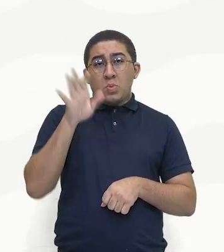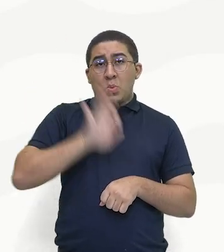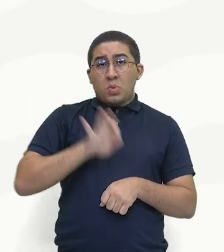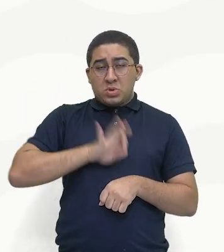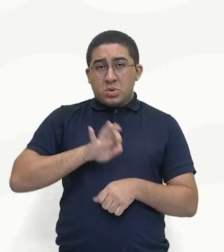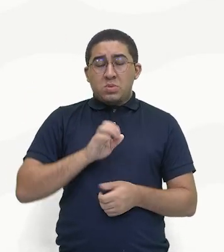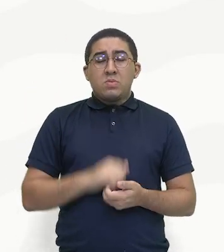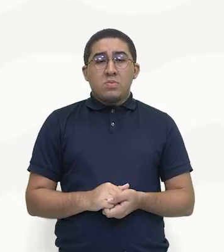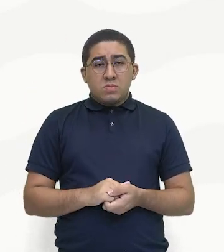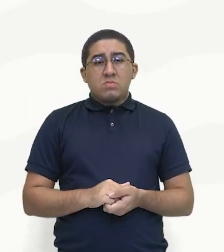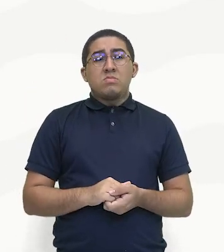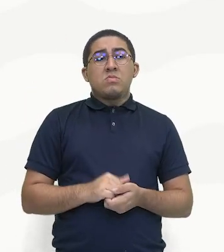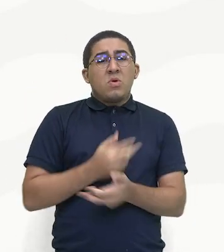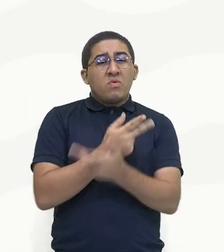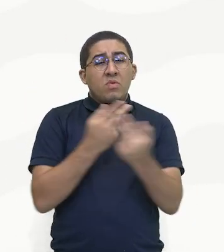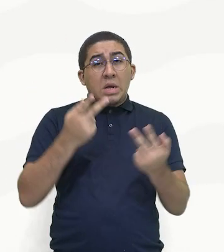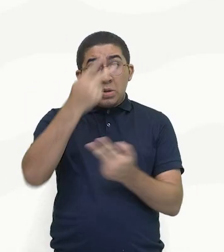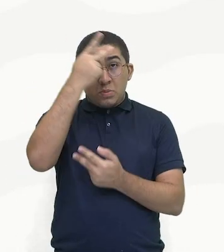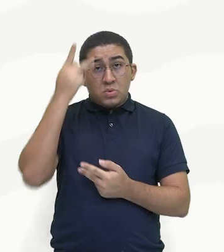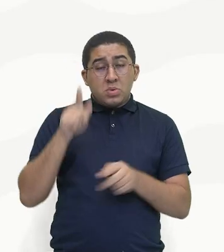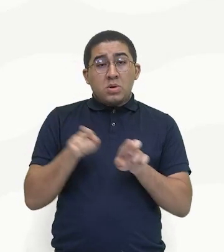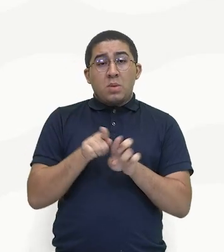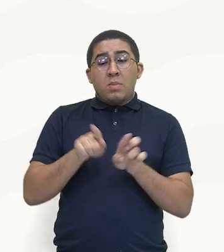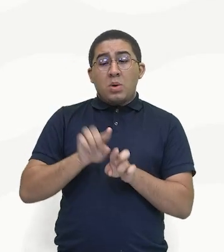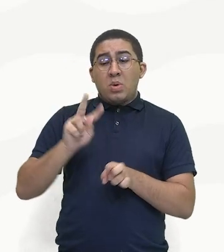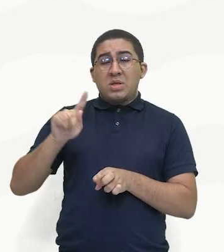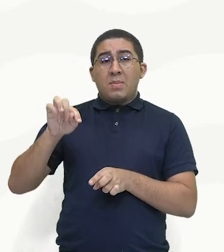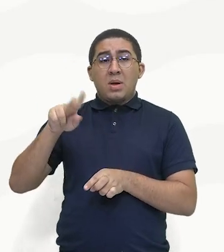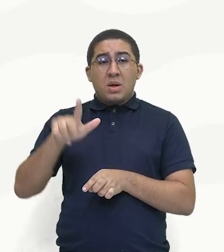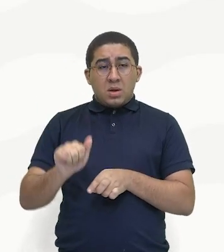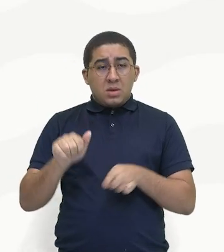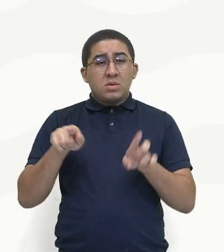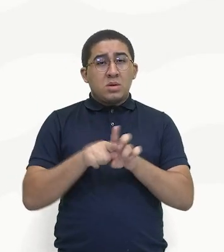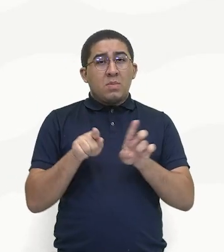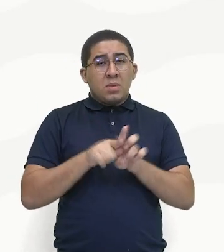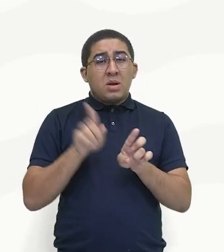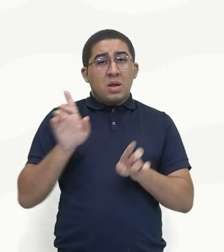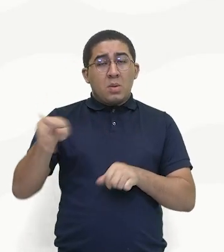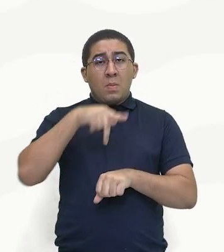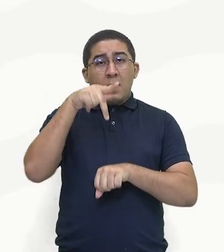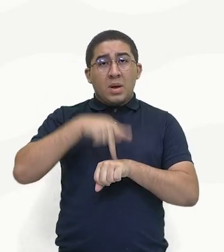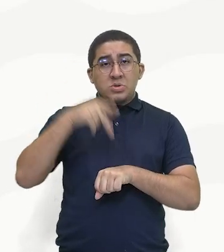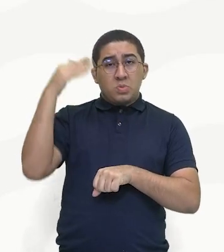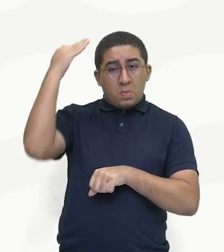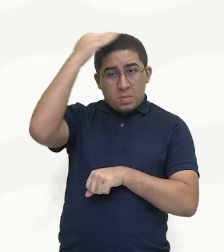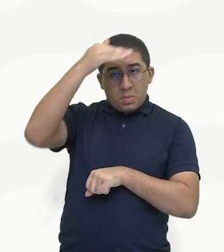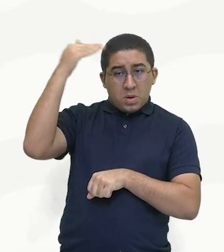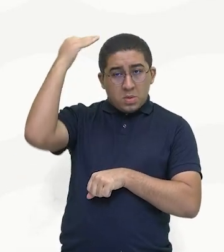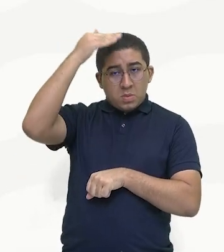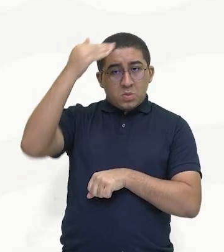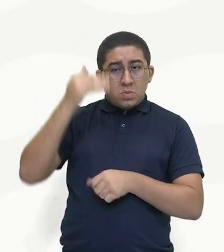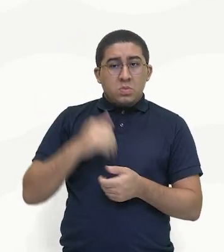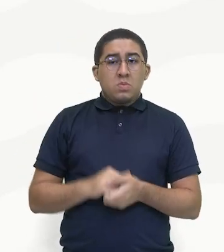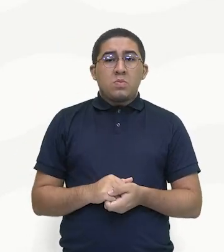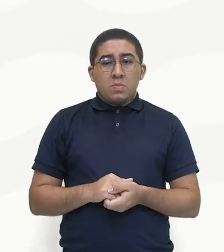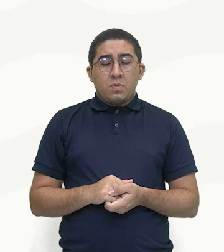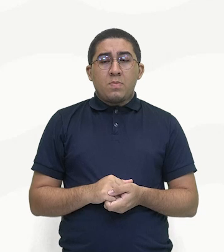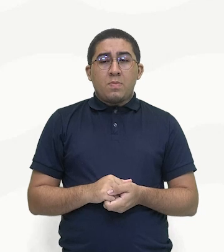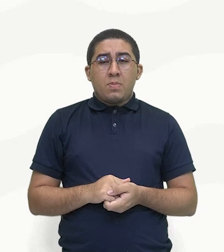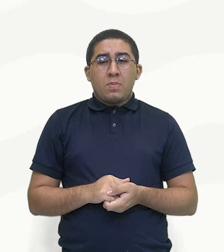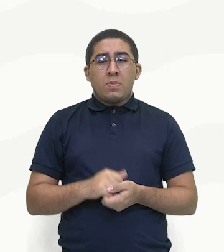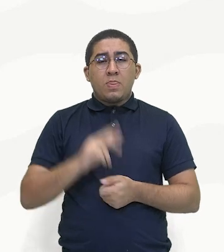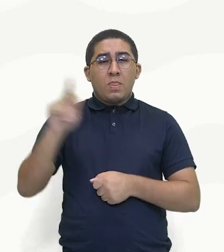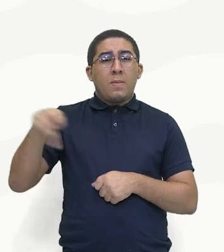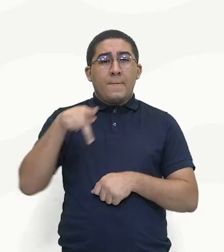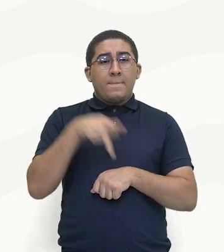gente, pessoal. Muita lá gente. na Guatemala, lá no México também, cerca de 15%. Então, são países que têm ali